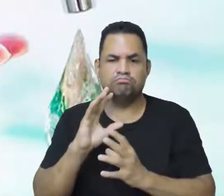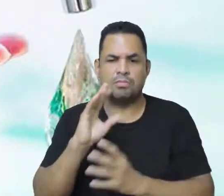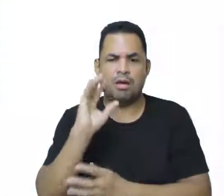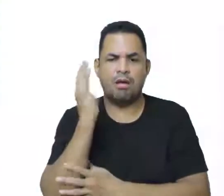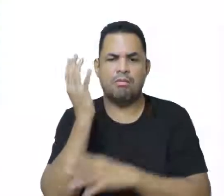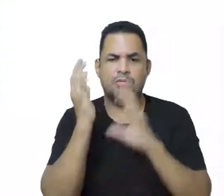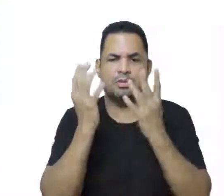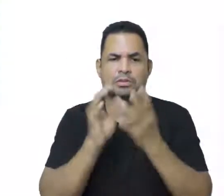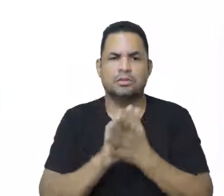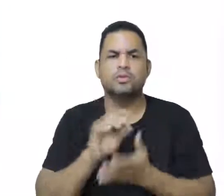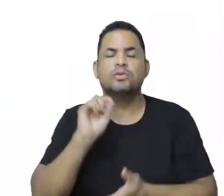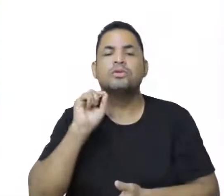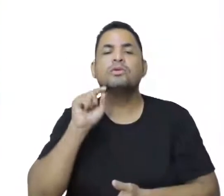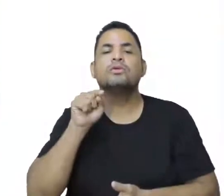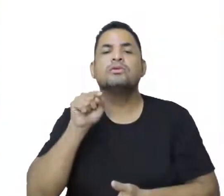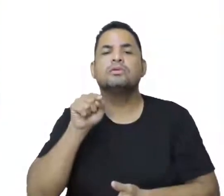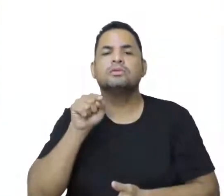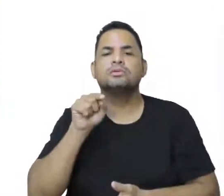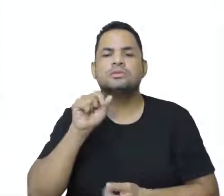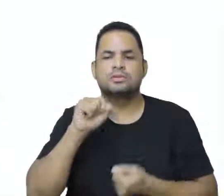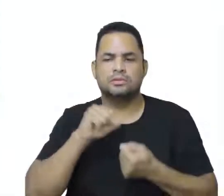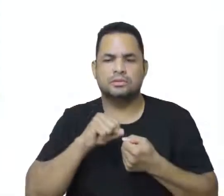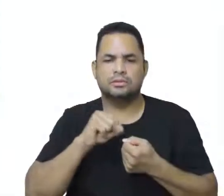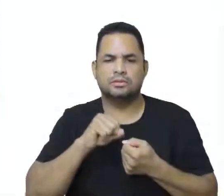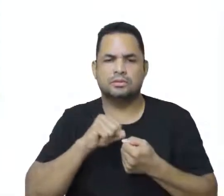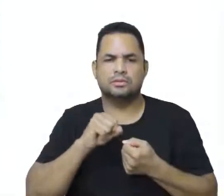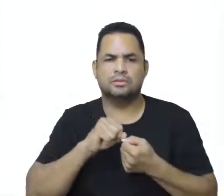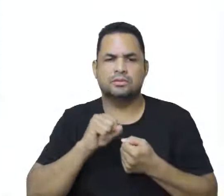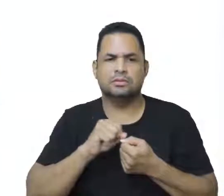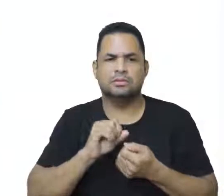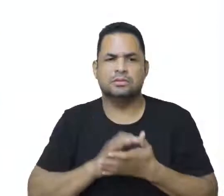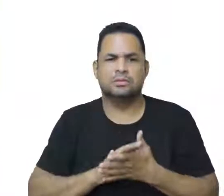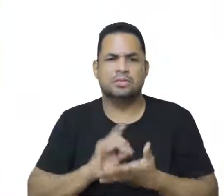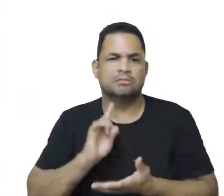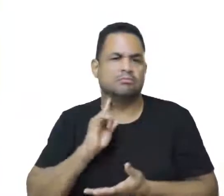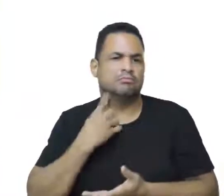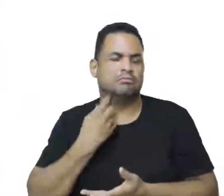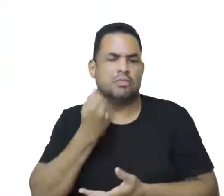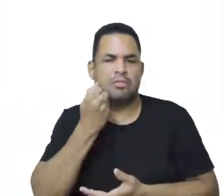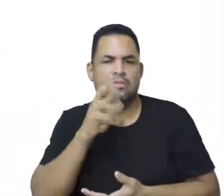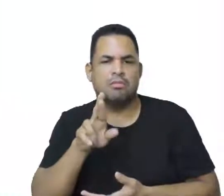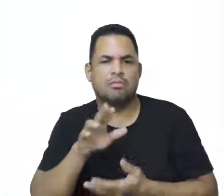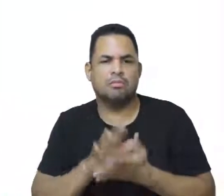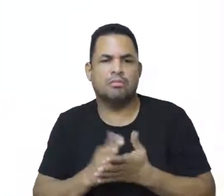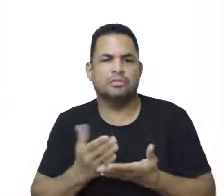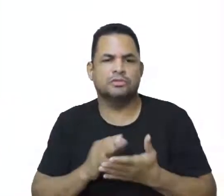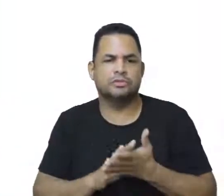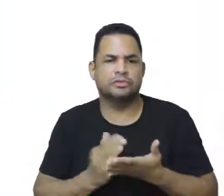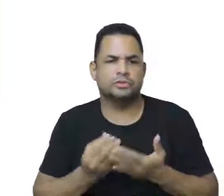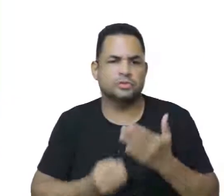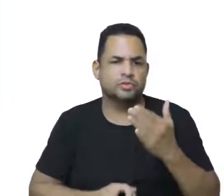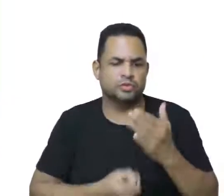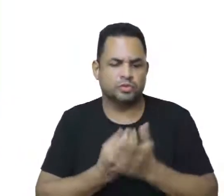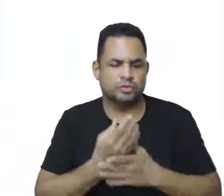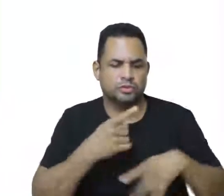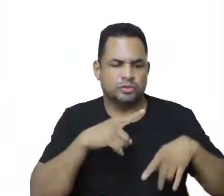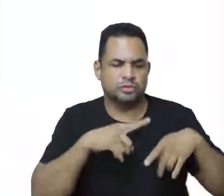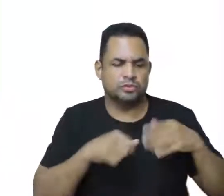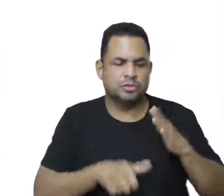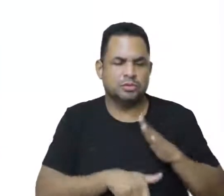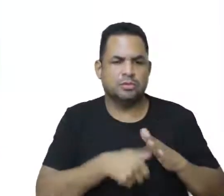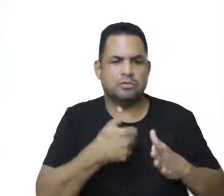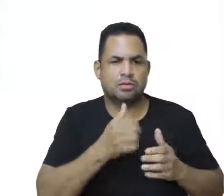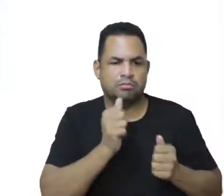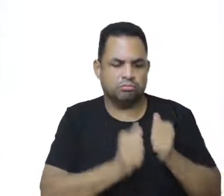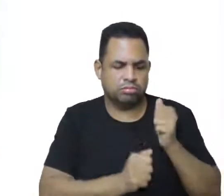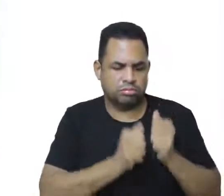feito? Os poluentes atmosféricos, eles podem vir de fontes primárias de energia, como é o carvão